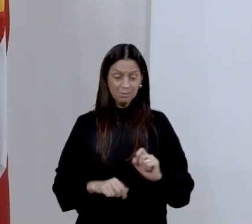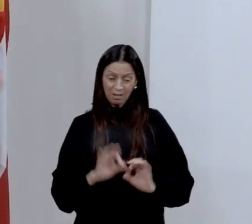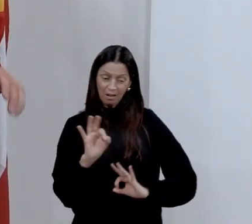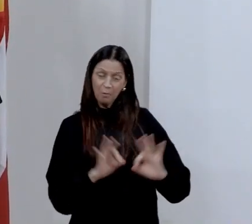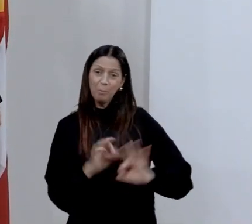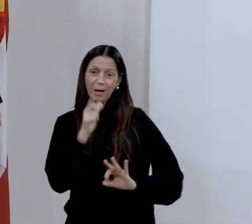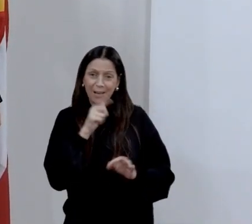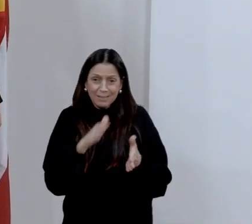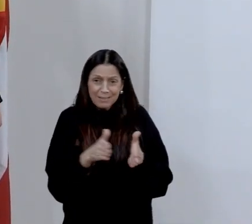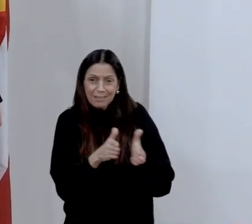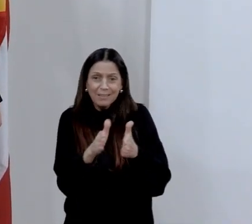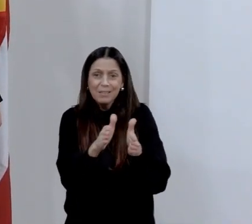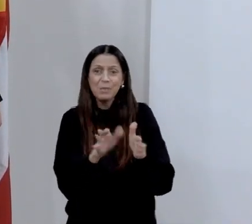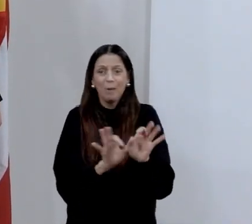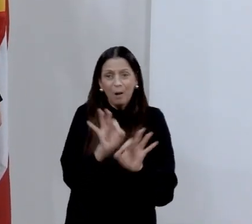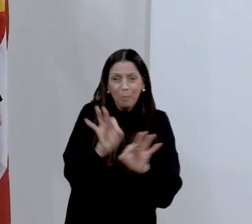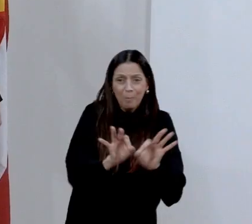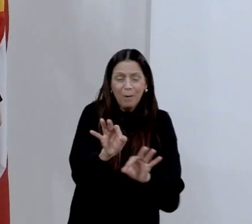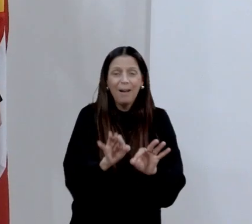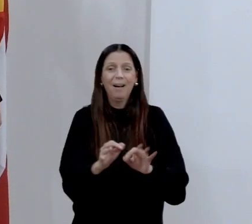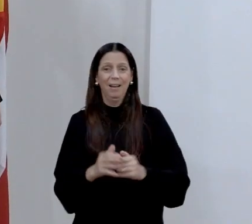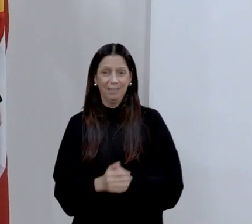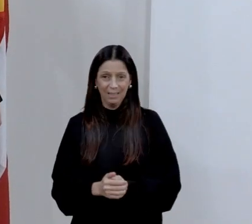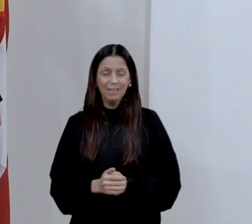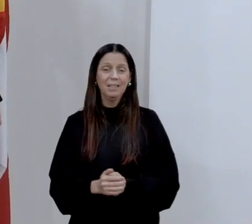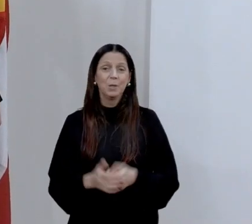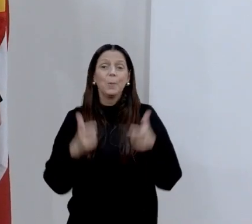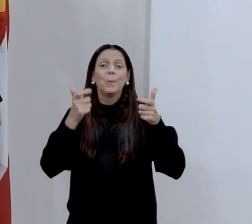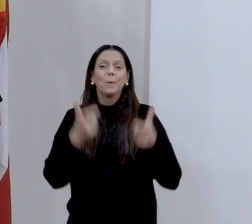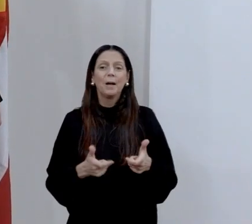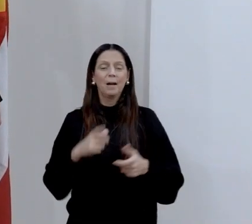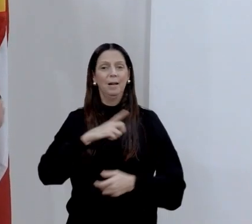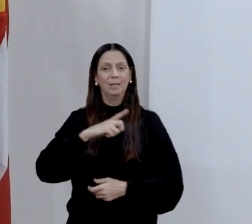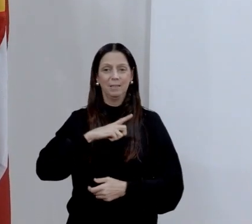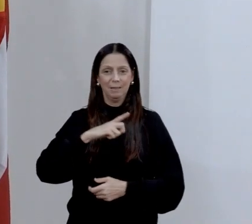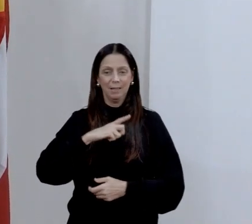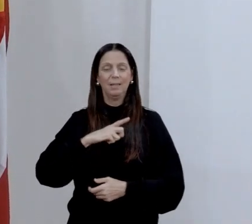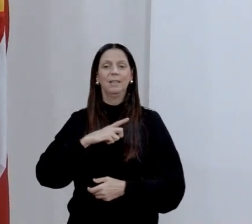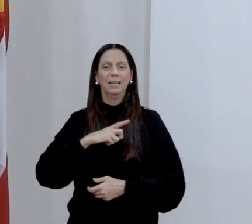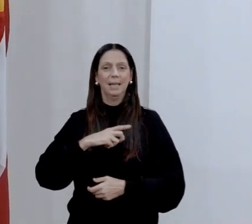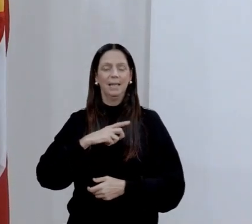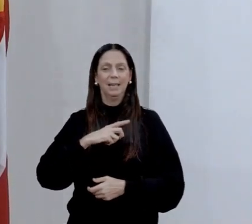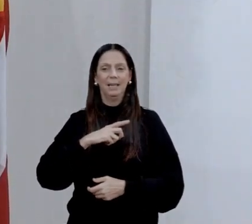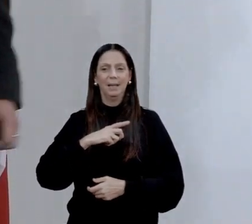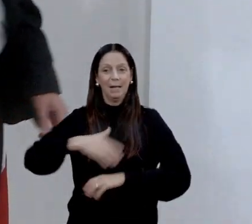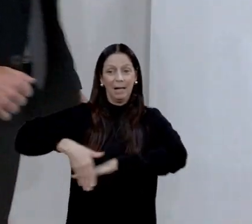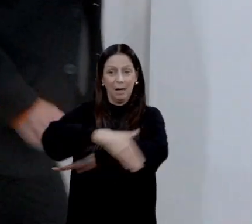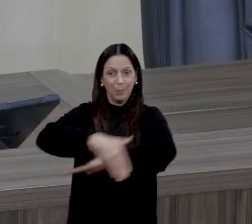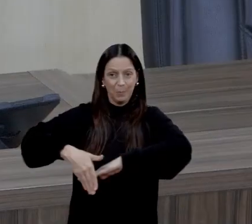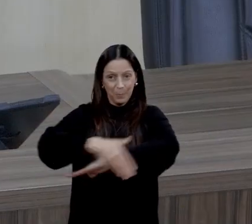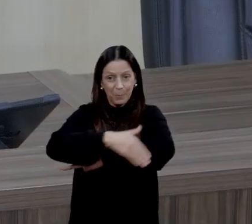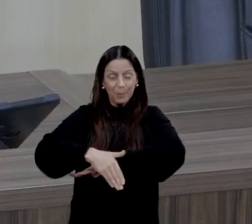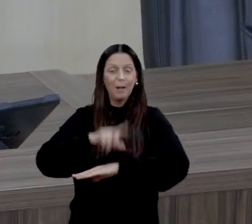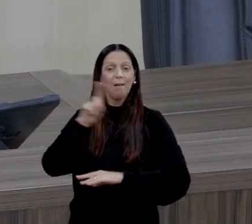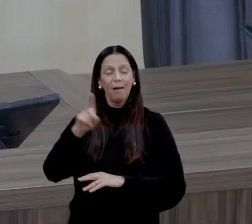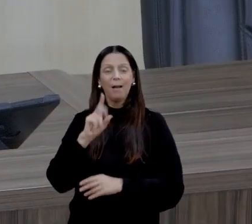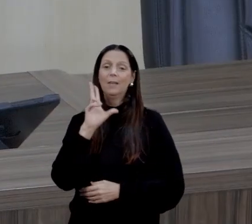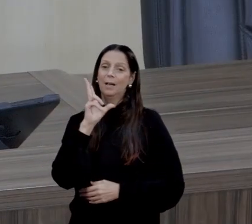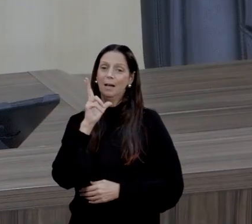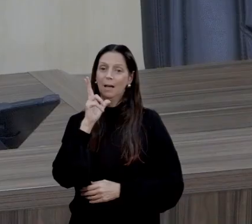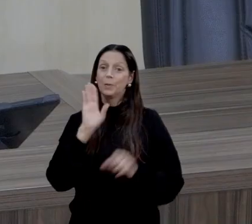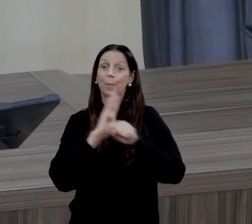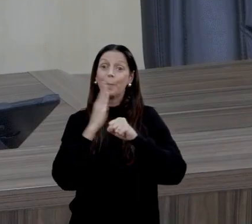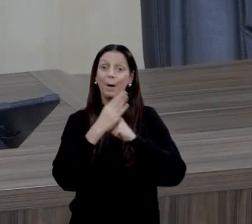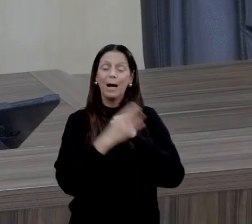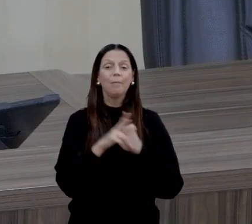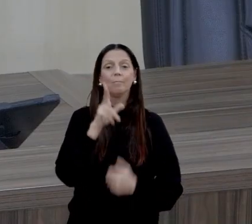pelo menos ali numa grande parte, onde passa ali a Stanislau Schett. Obrigado, presidente. Obrigado. Repasso os trabalhos ao